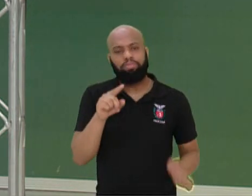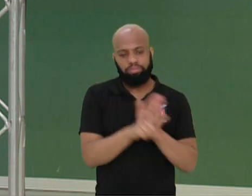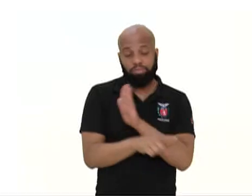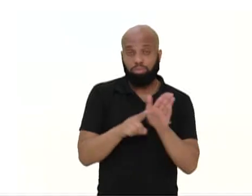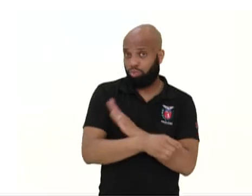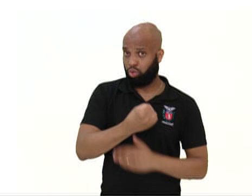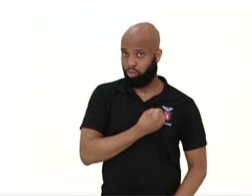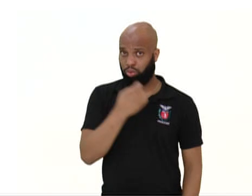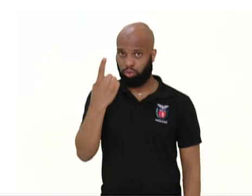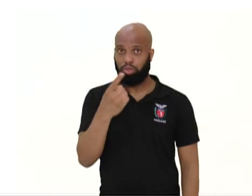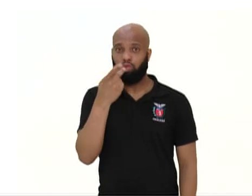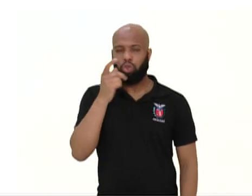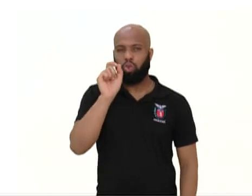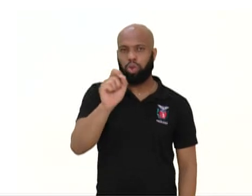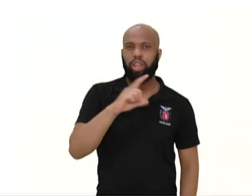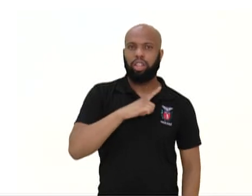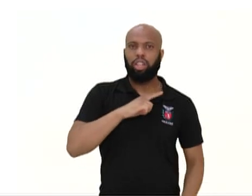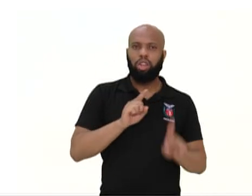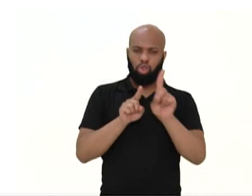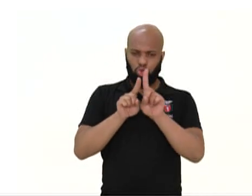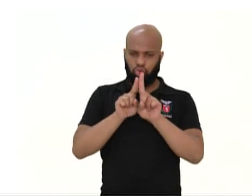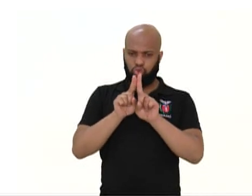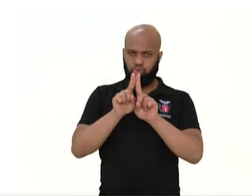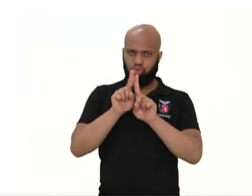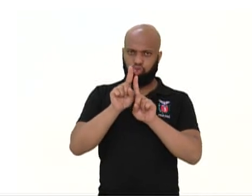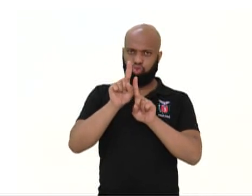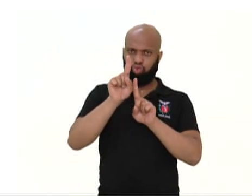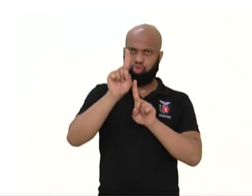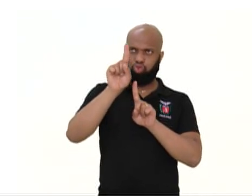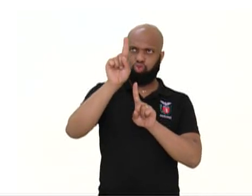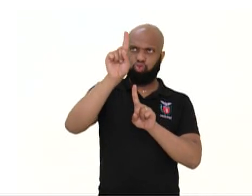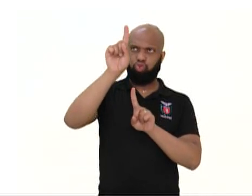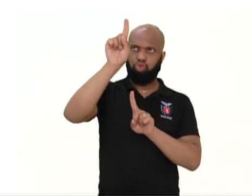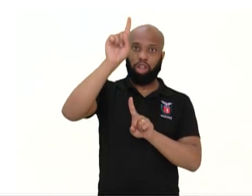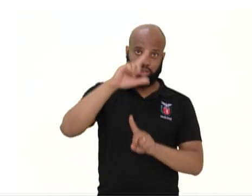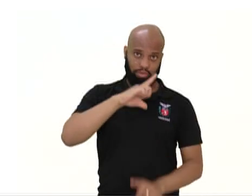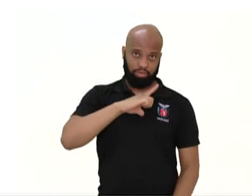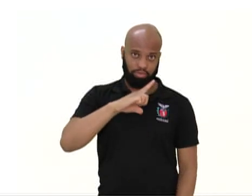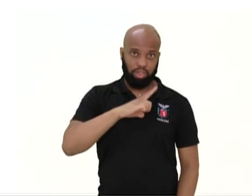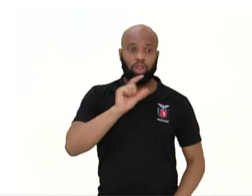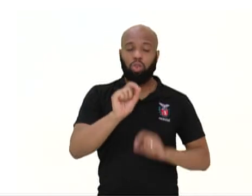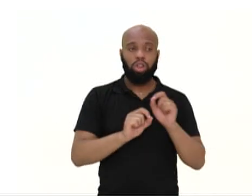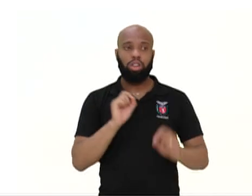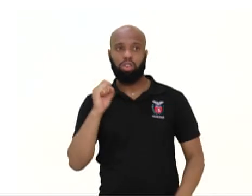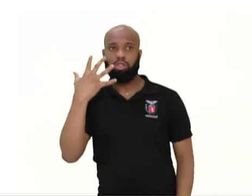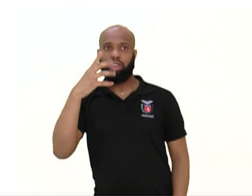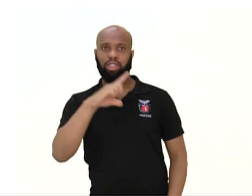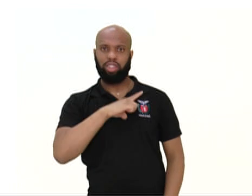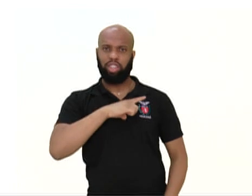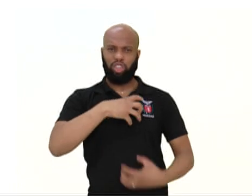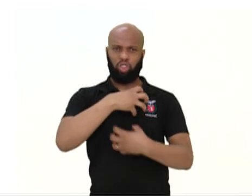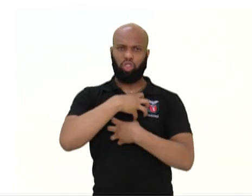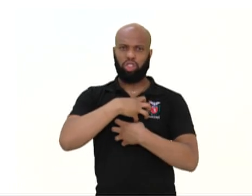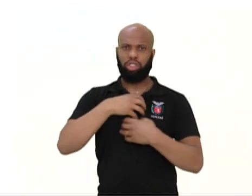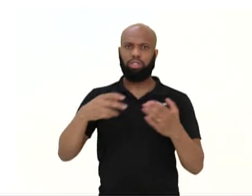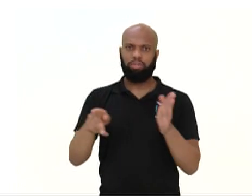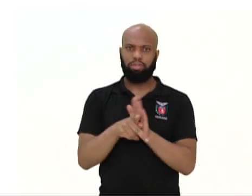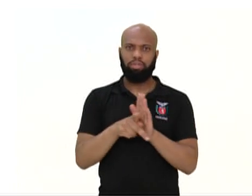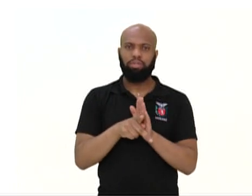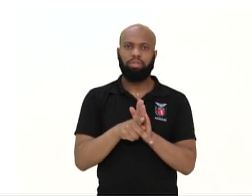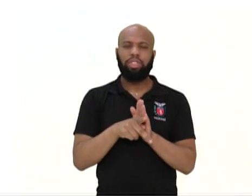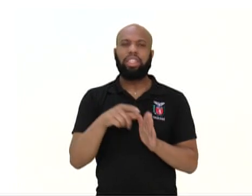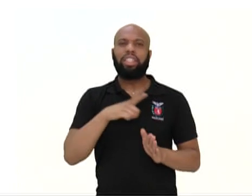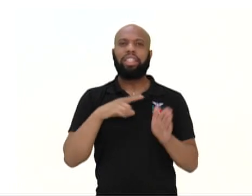diz o seguinte: um míssil é lançado de um submarino e desenvolve a trajetória da parábola descrita